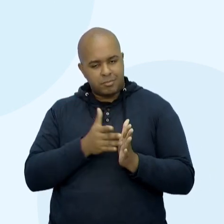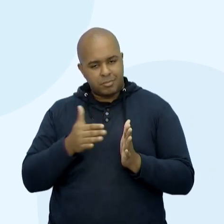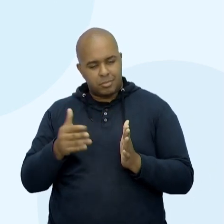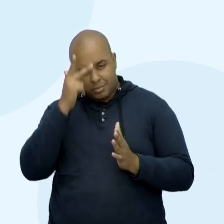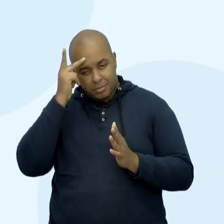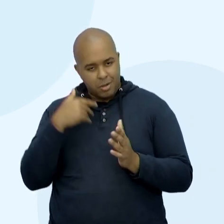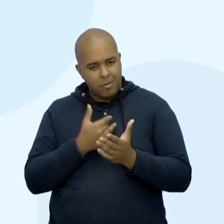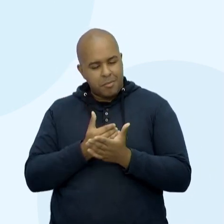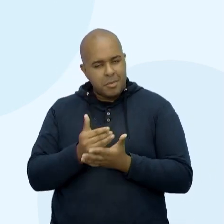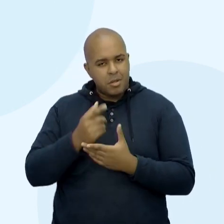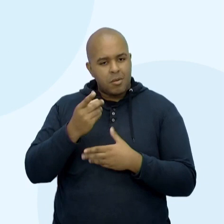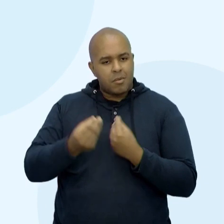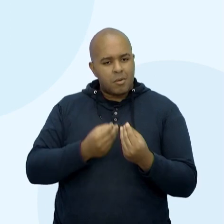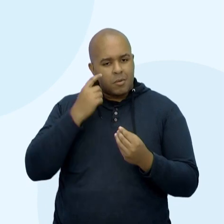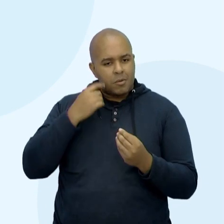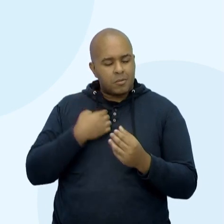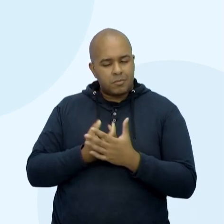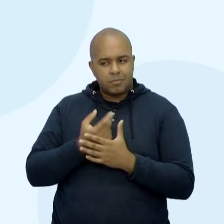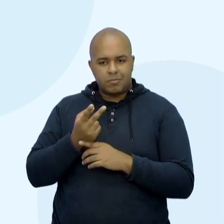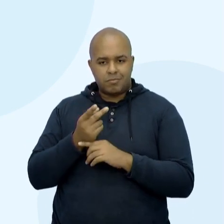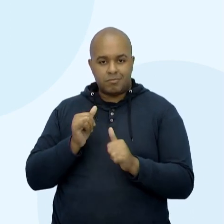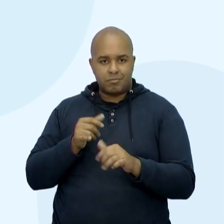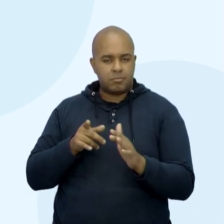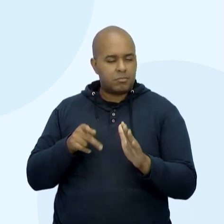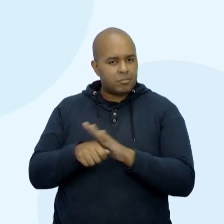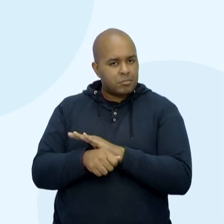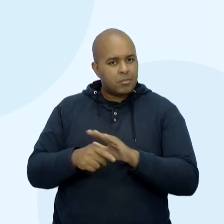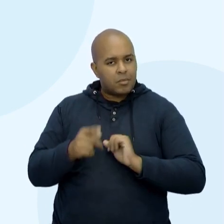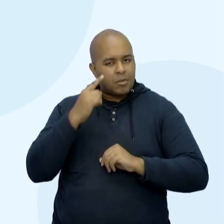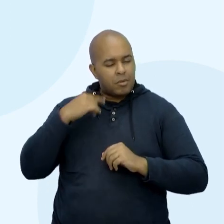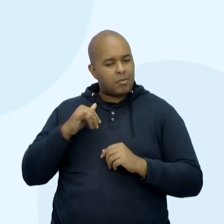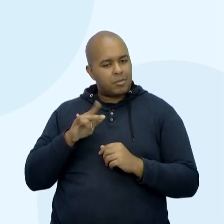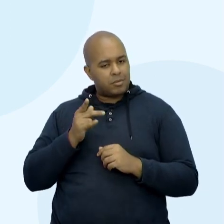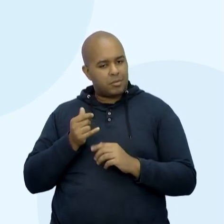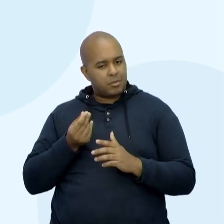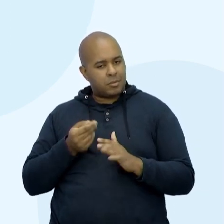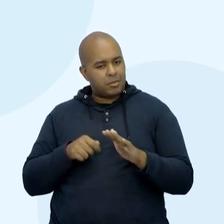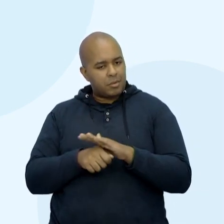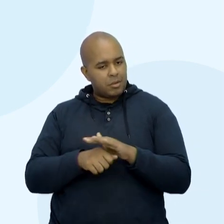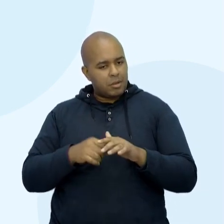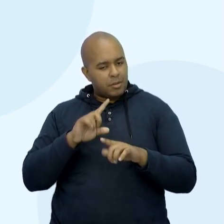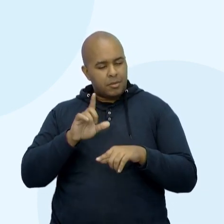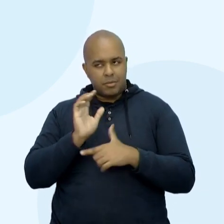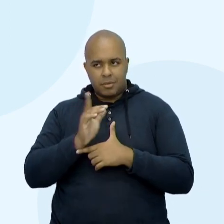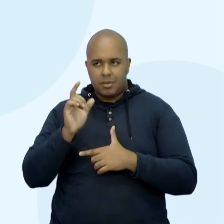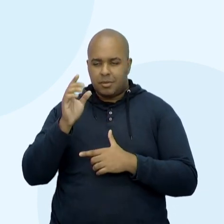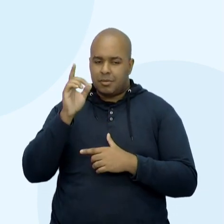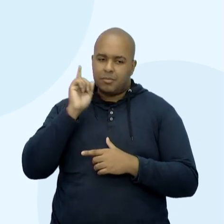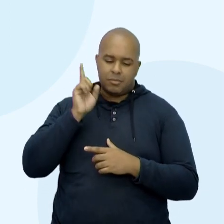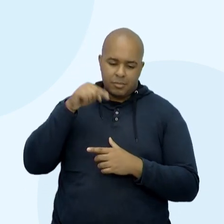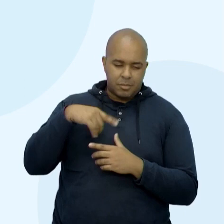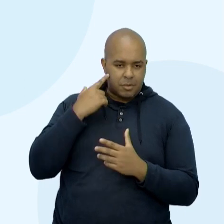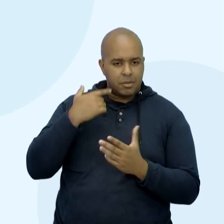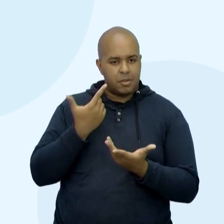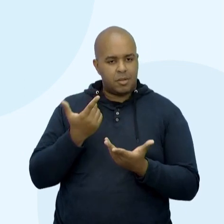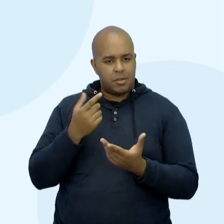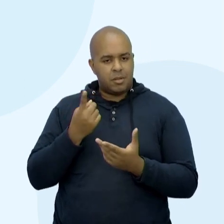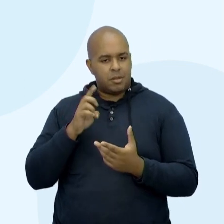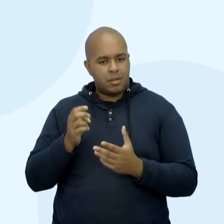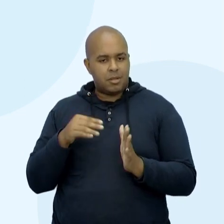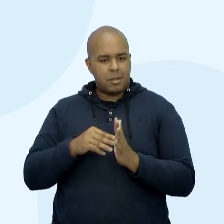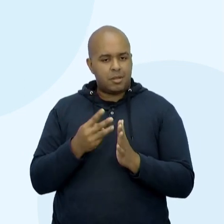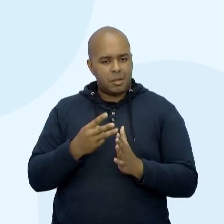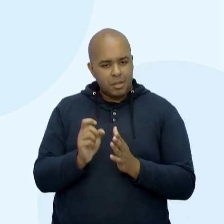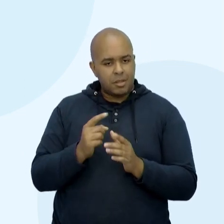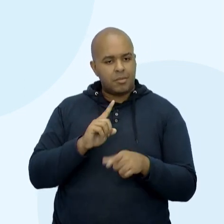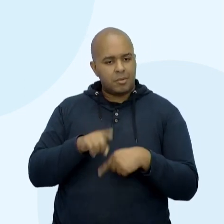as pessoas começaram a investir em cinema no Brasil, aí o cinema americano chegando em 1915 a 30, e aí